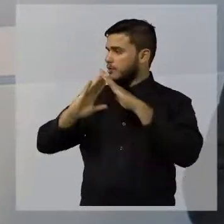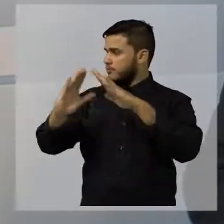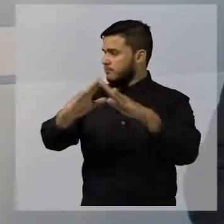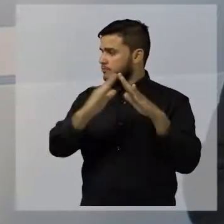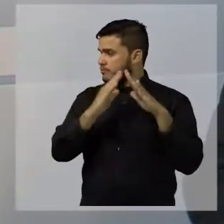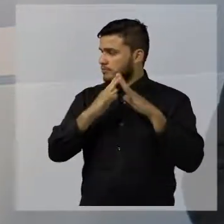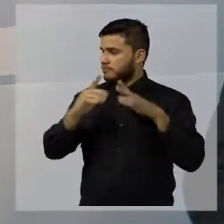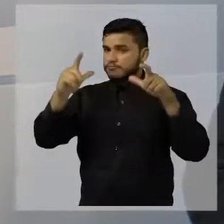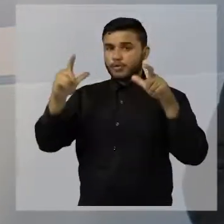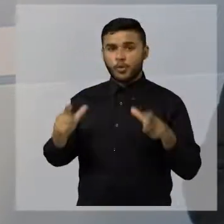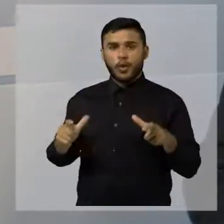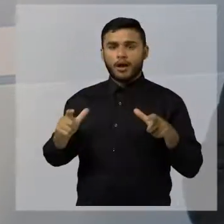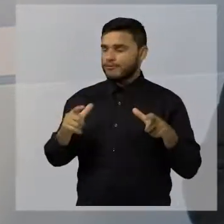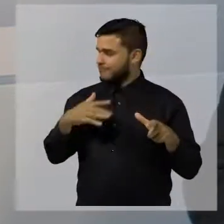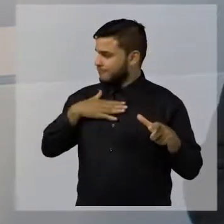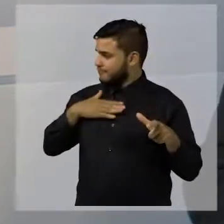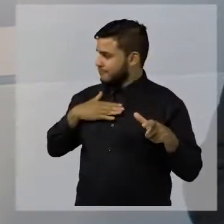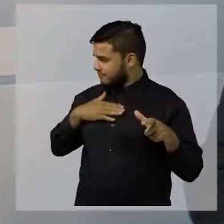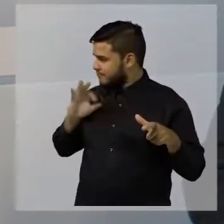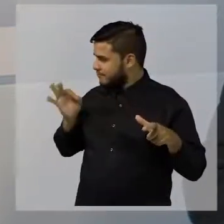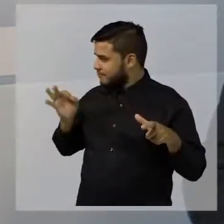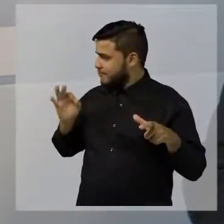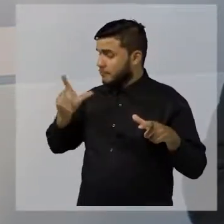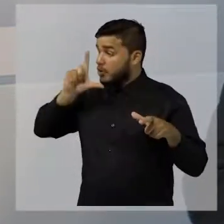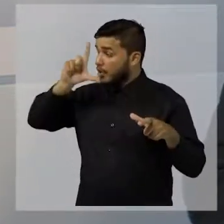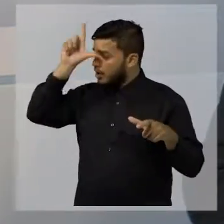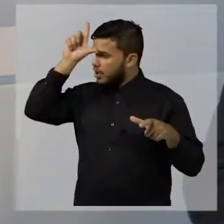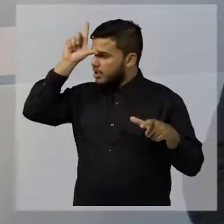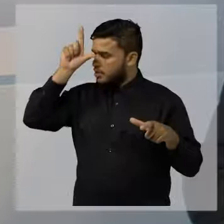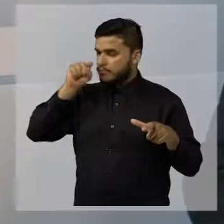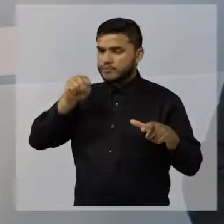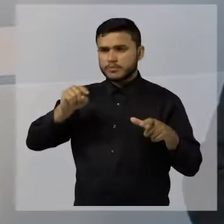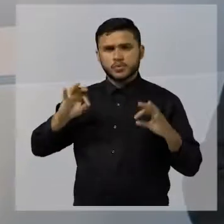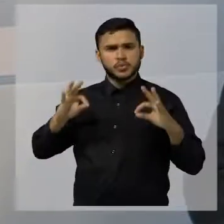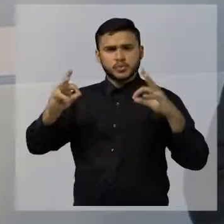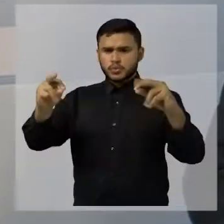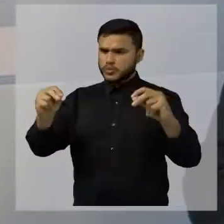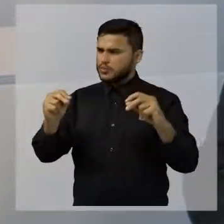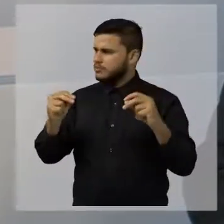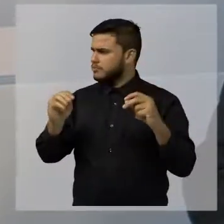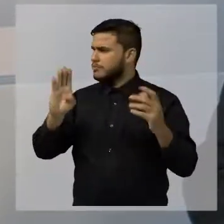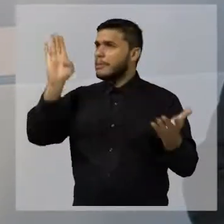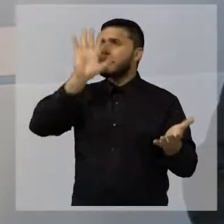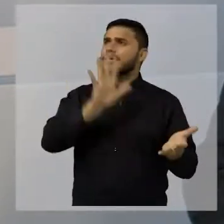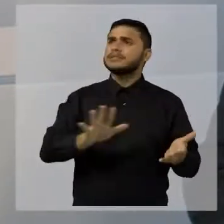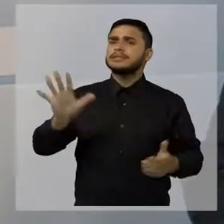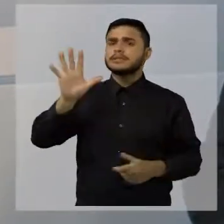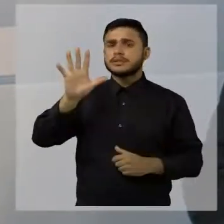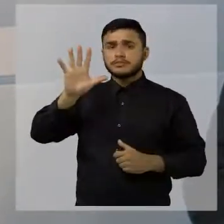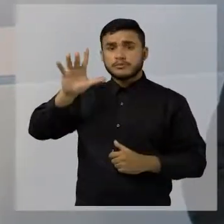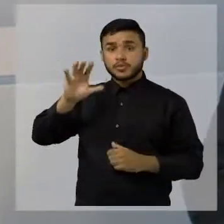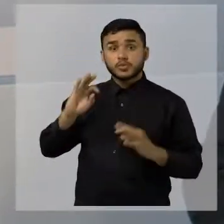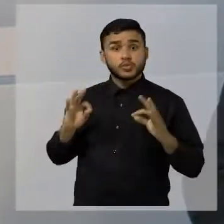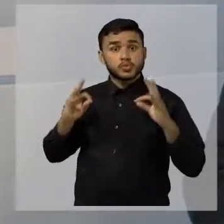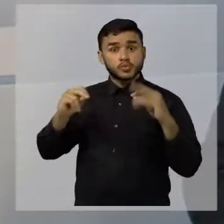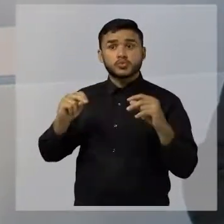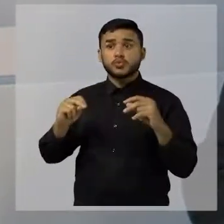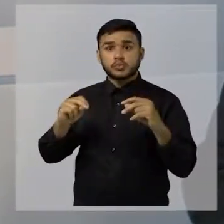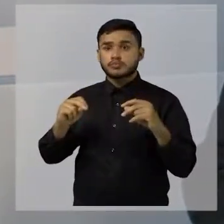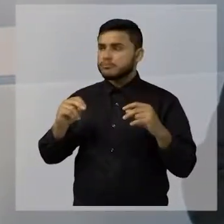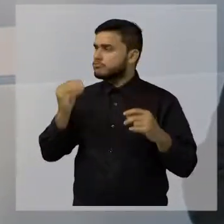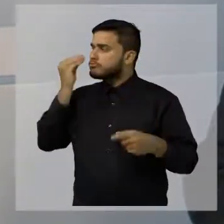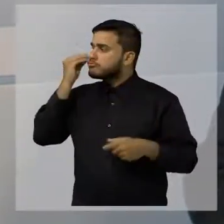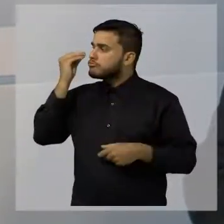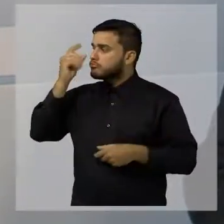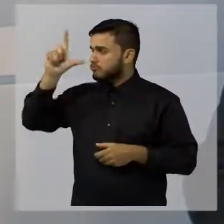temos vários líderes, grandes líderes comunitários em todas as cidades do Brasil afora, que se candidatam, mas nem todos têm a